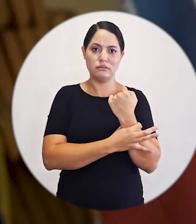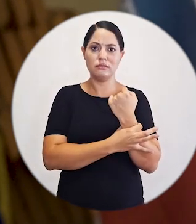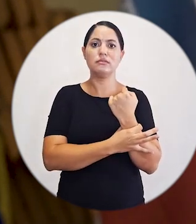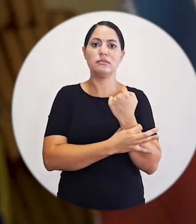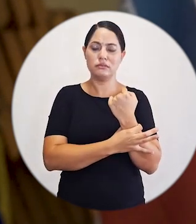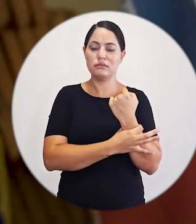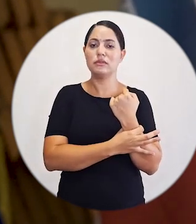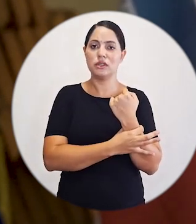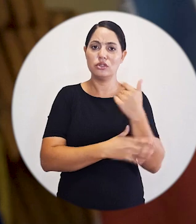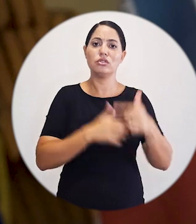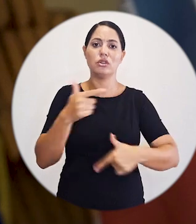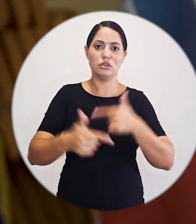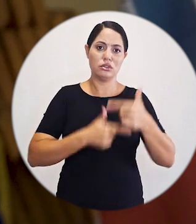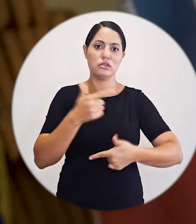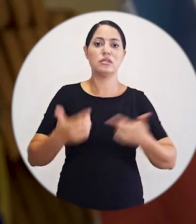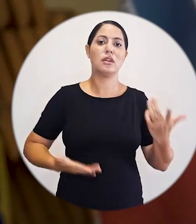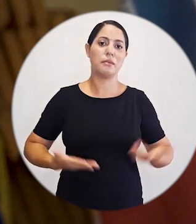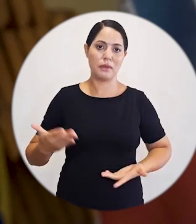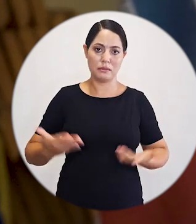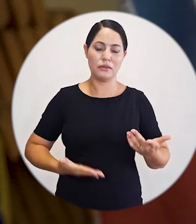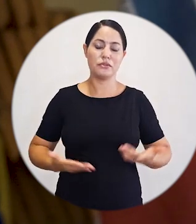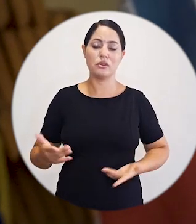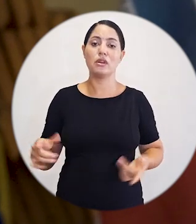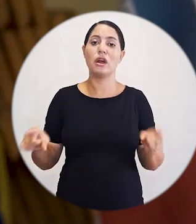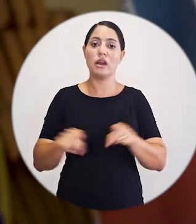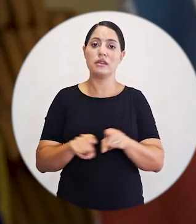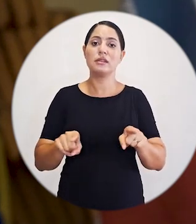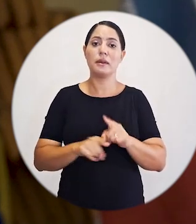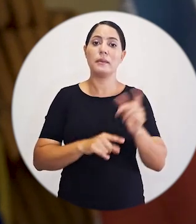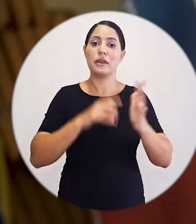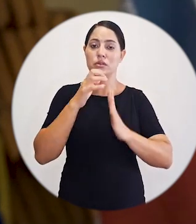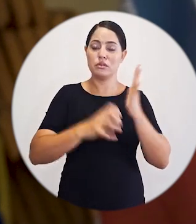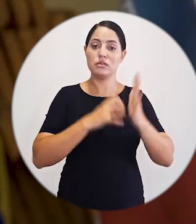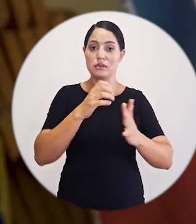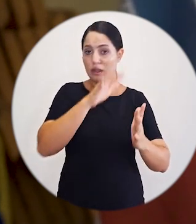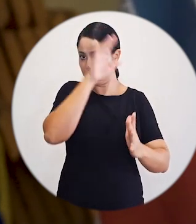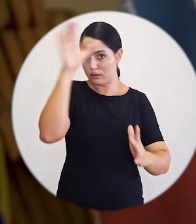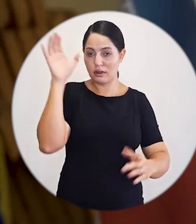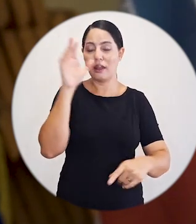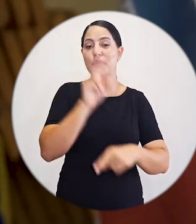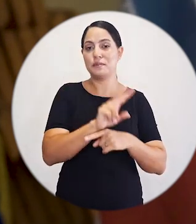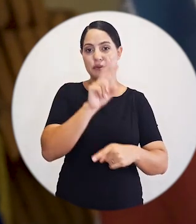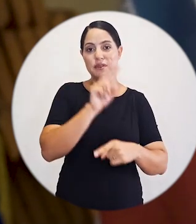garantir um bom exercício da tua profissão, garantindo também a proteção dos